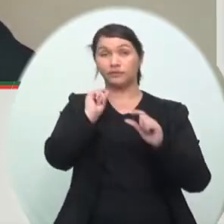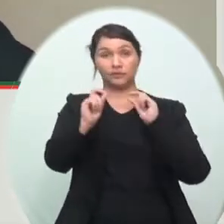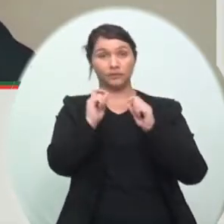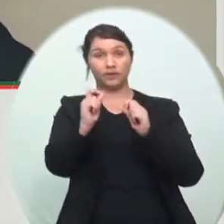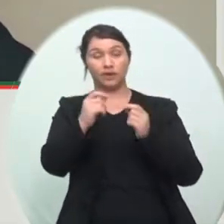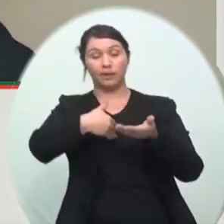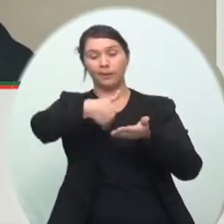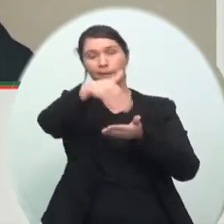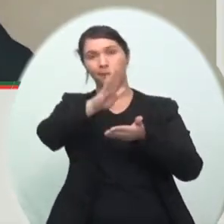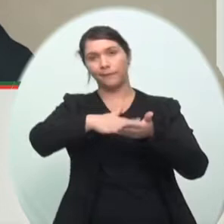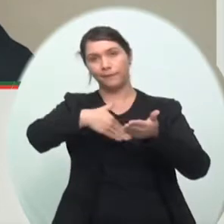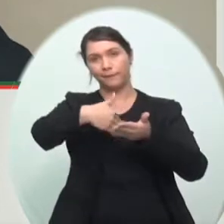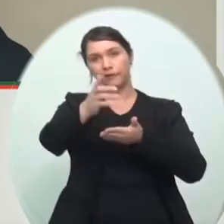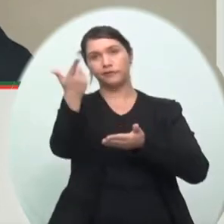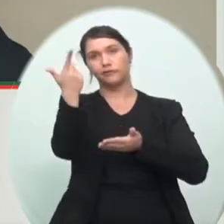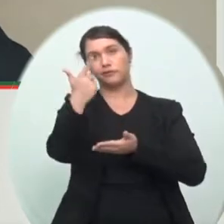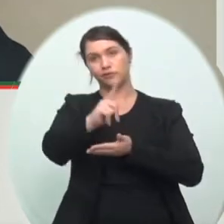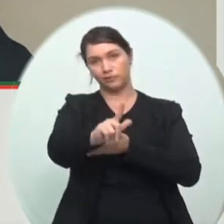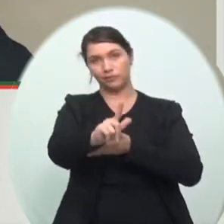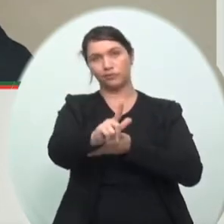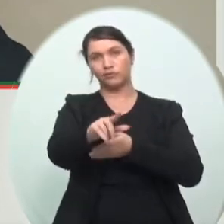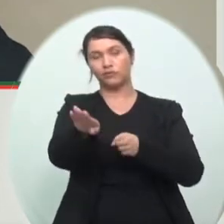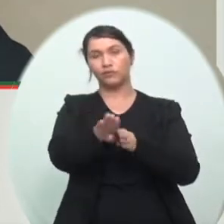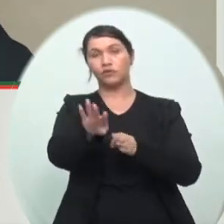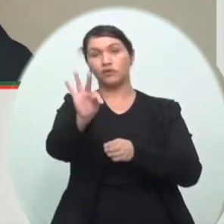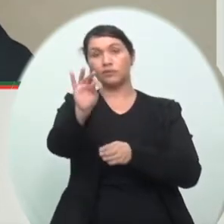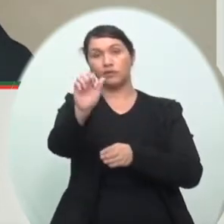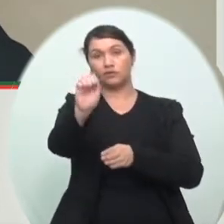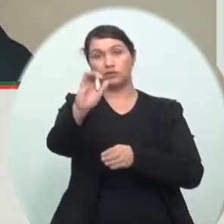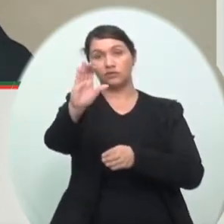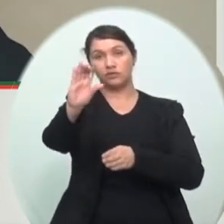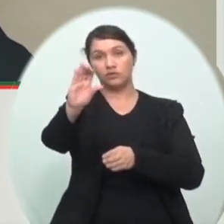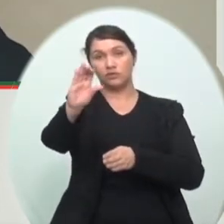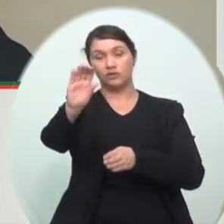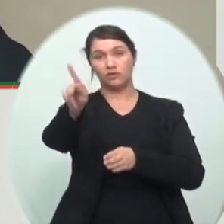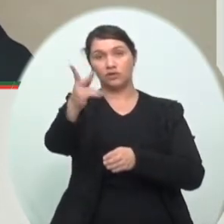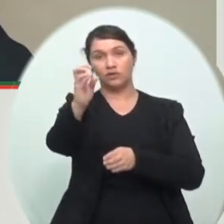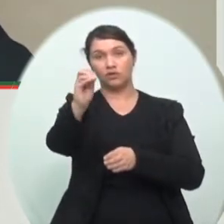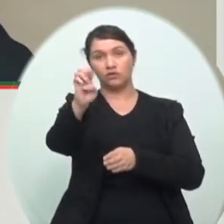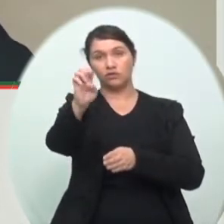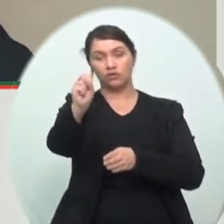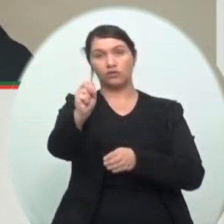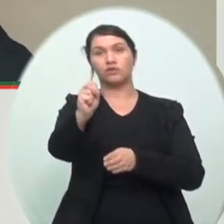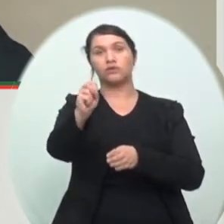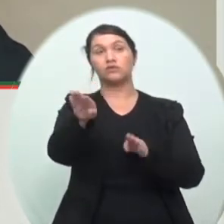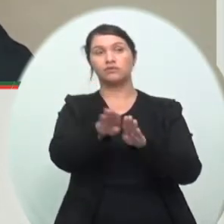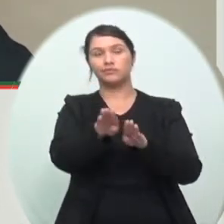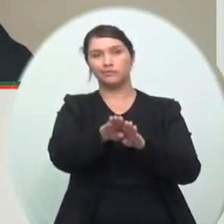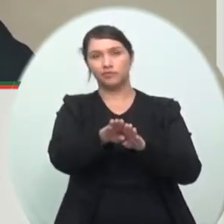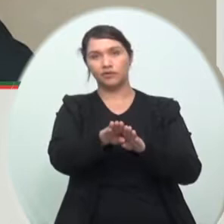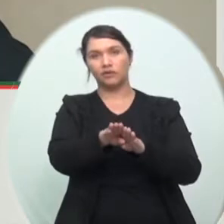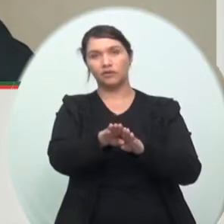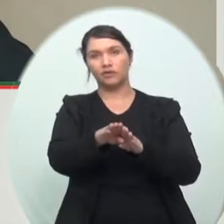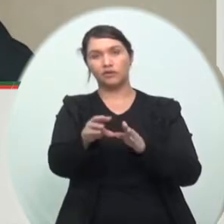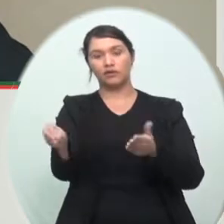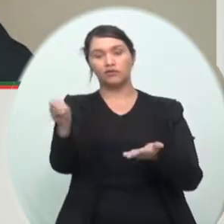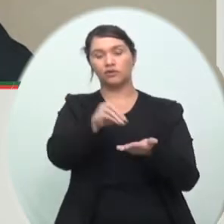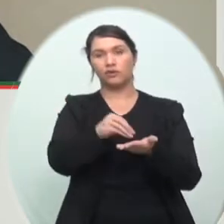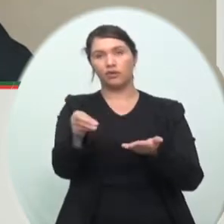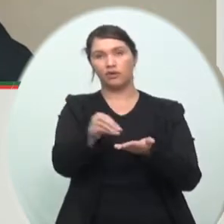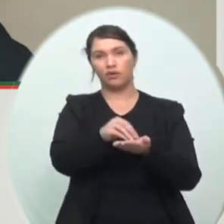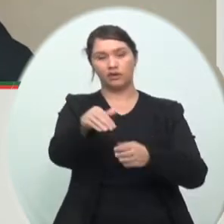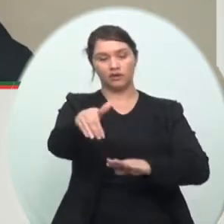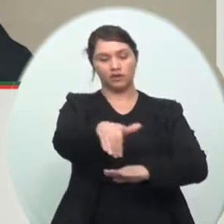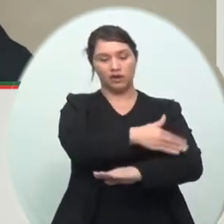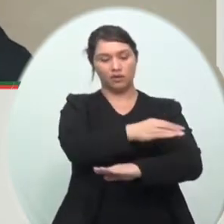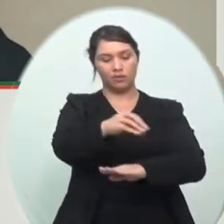a colocação novamente dos tachões que está quebrado naquele momento ali onde a pessoa, ao invés de converter à direita, ela segue reto. E